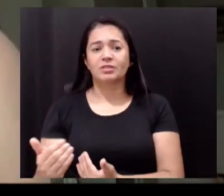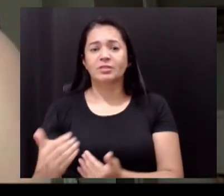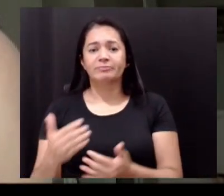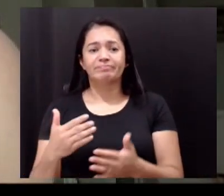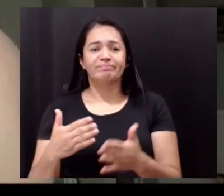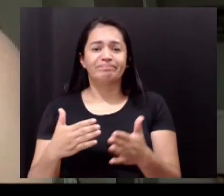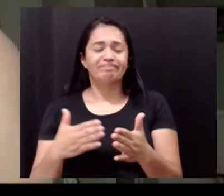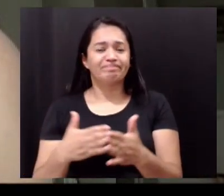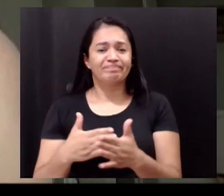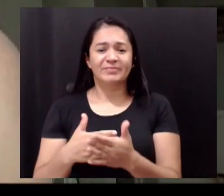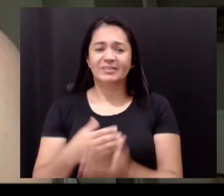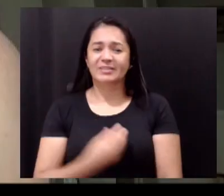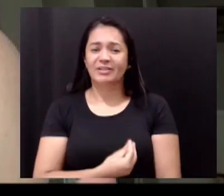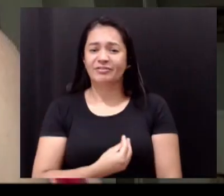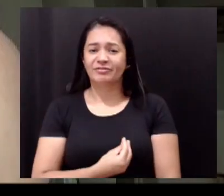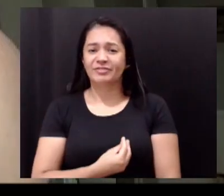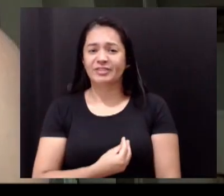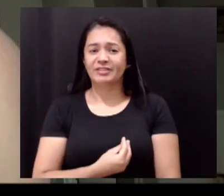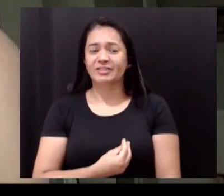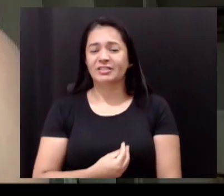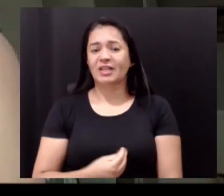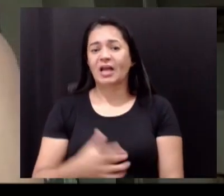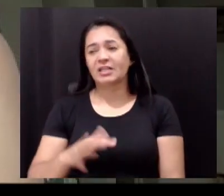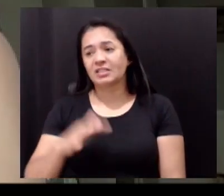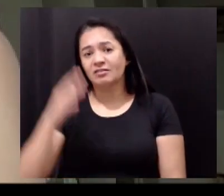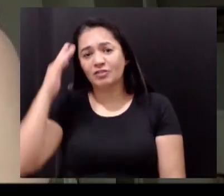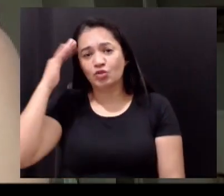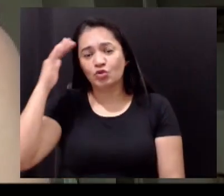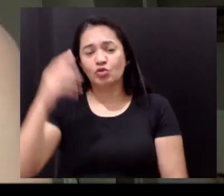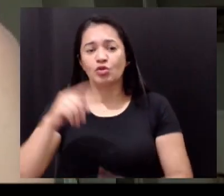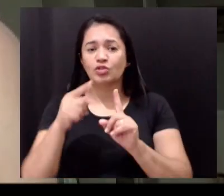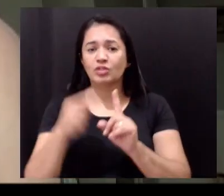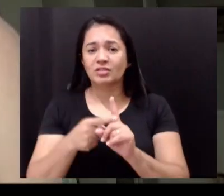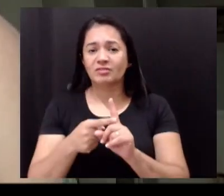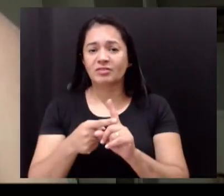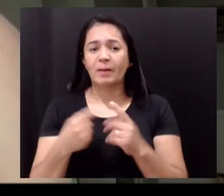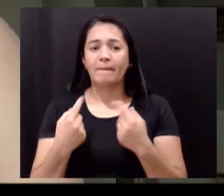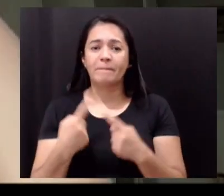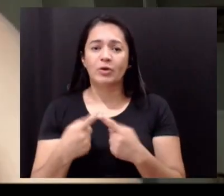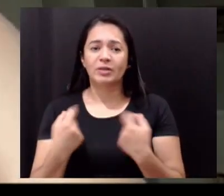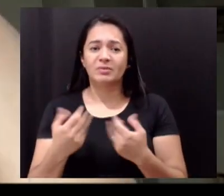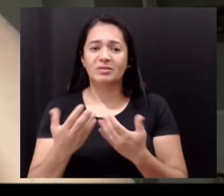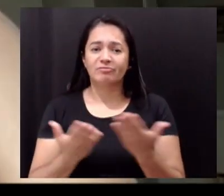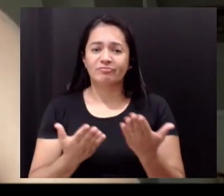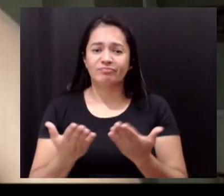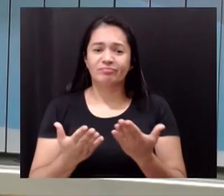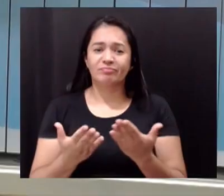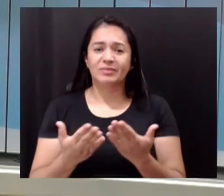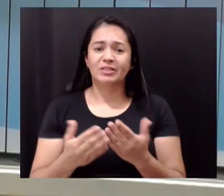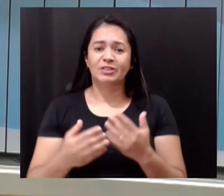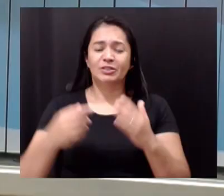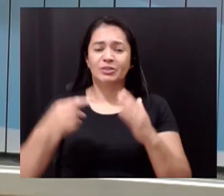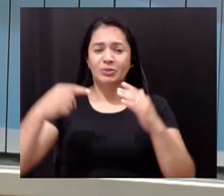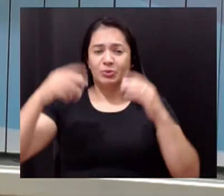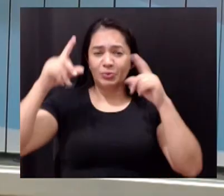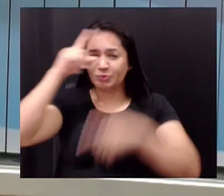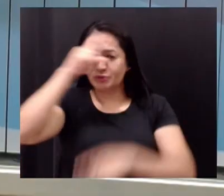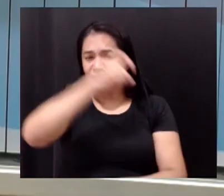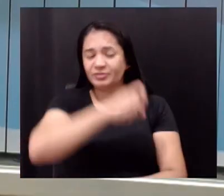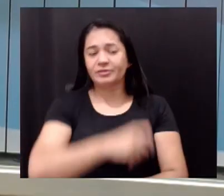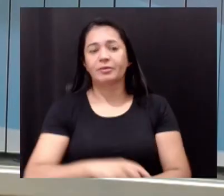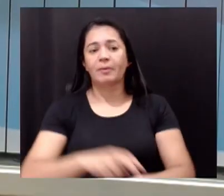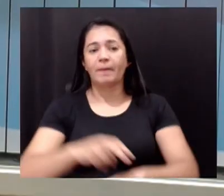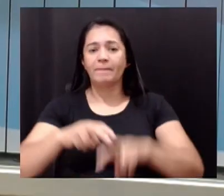seus sonhos de ter filhos, muitas vezes, para fazer um tratamento extremamente agressivo. Exatamente, né, doutora? Então, nesse sentido, a gente pode